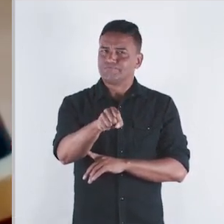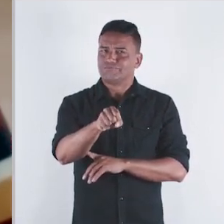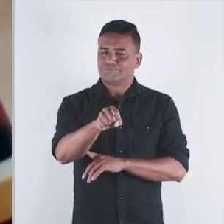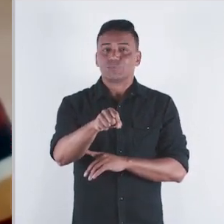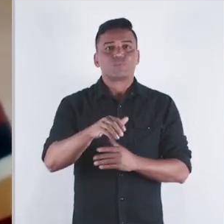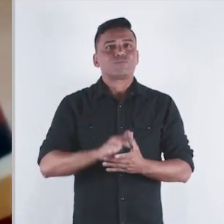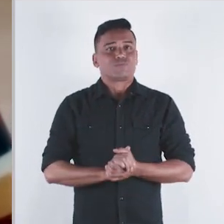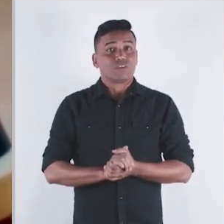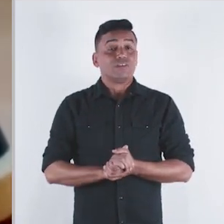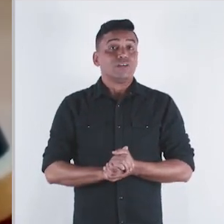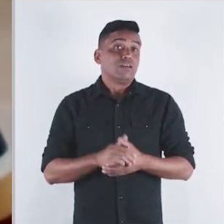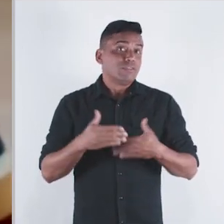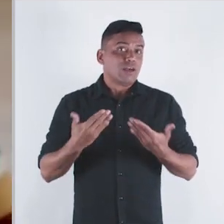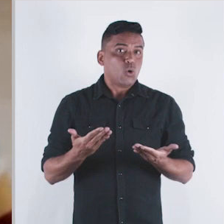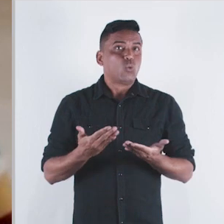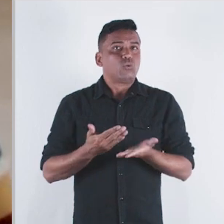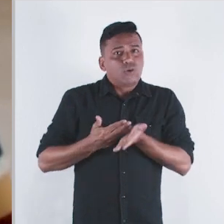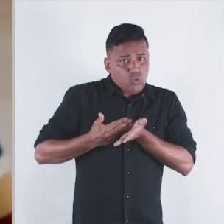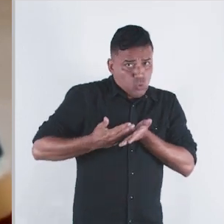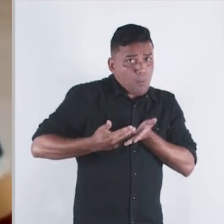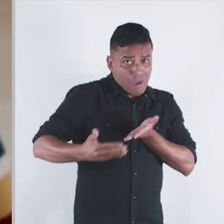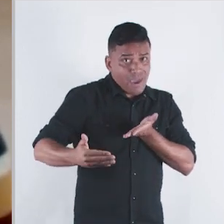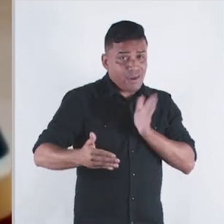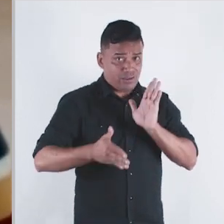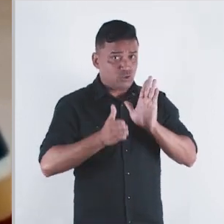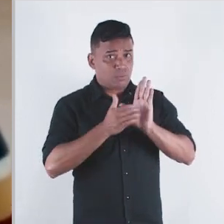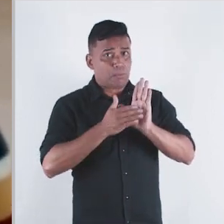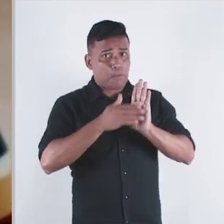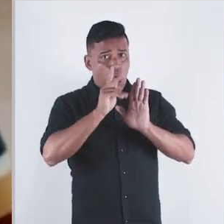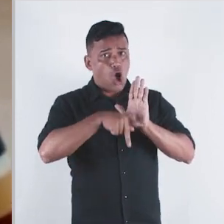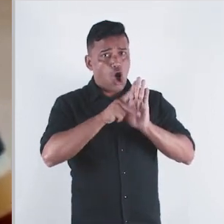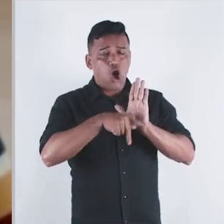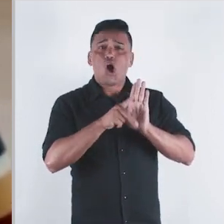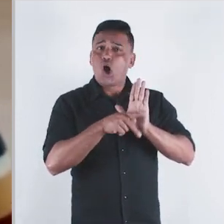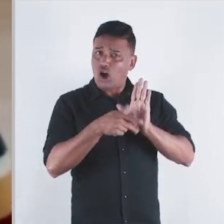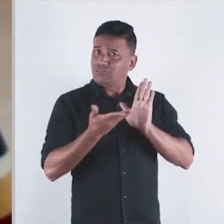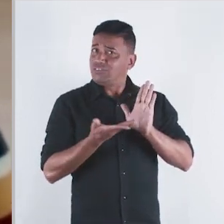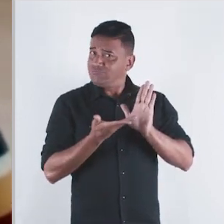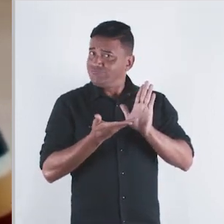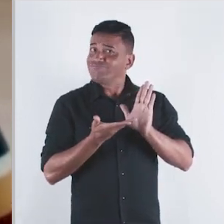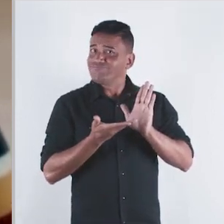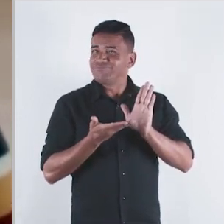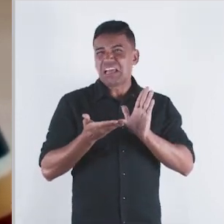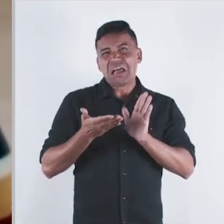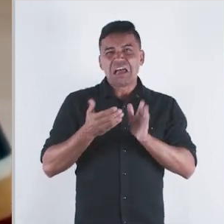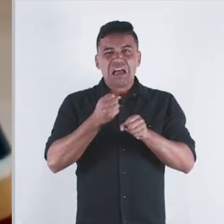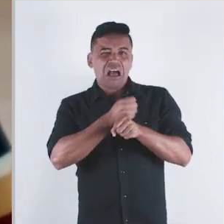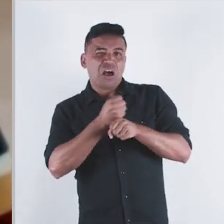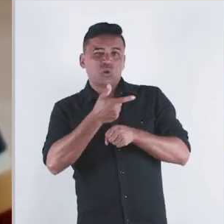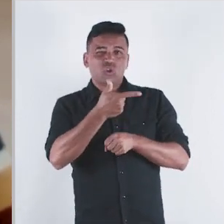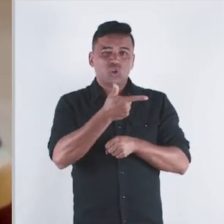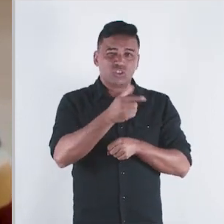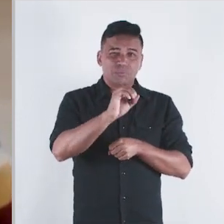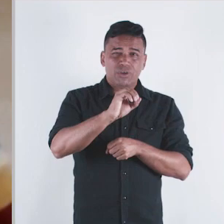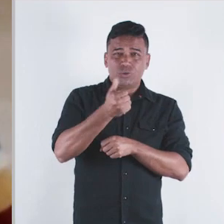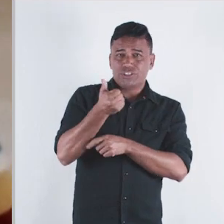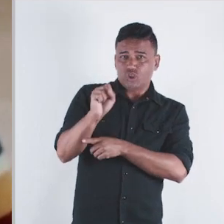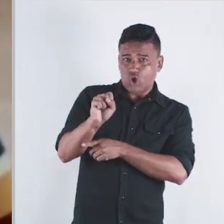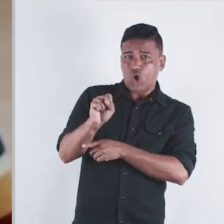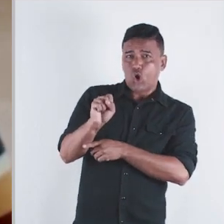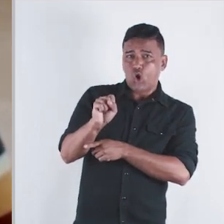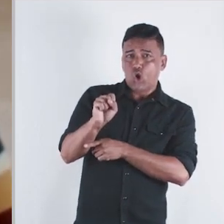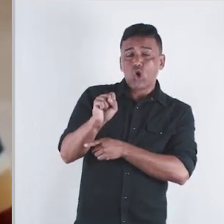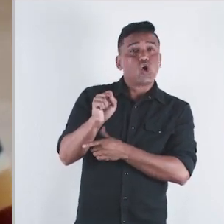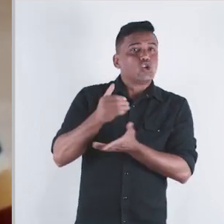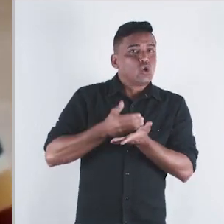a gente tem, desde o início, né, do mapeamento, ainda lá em 2018, quando nós começamos